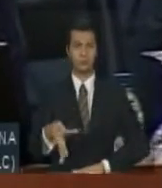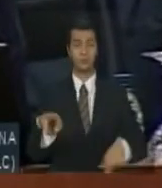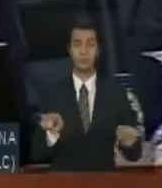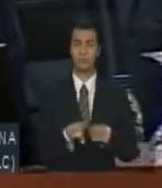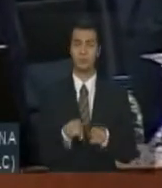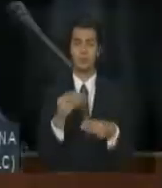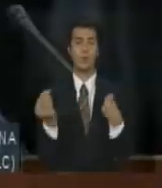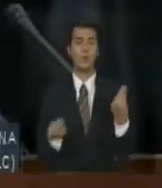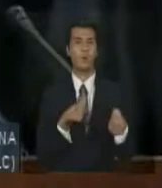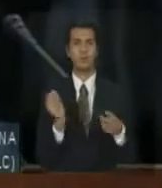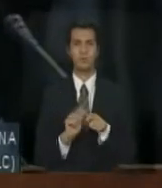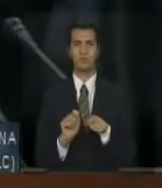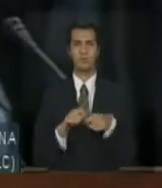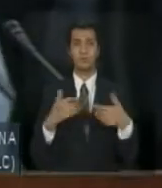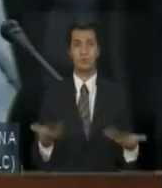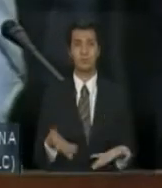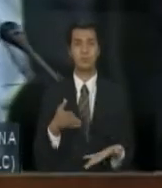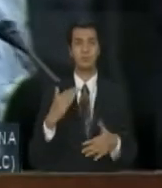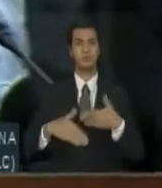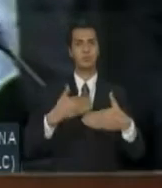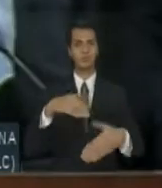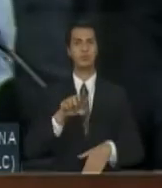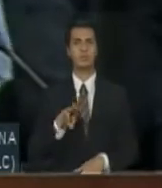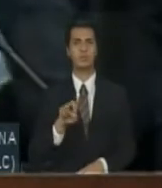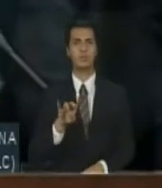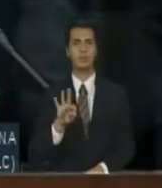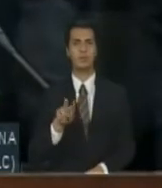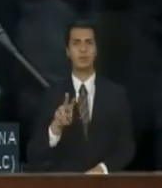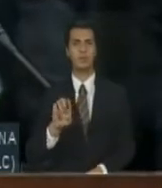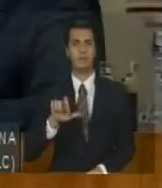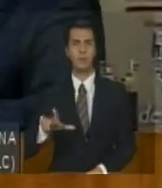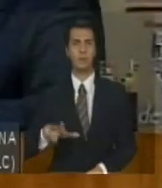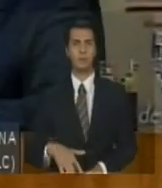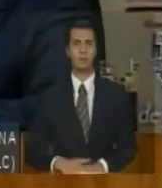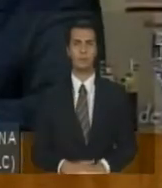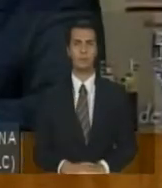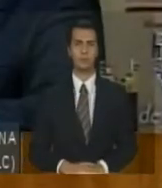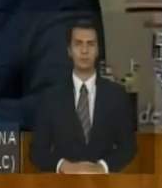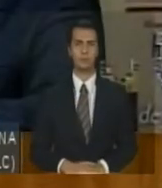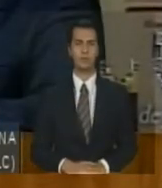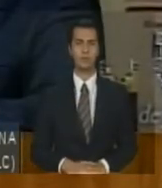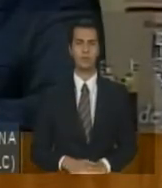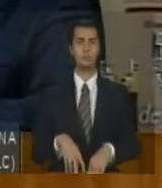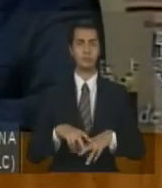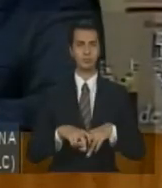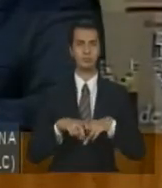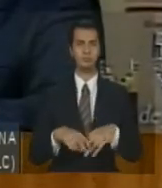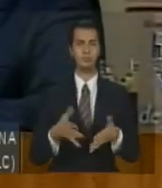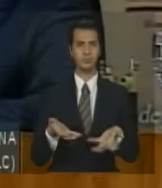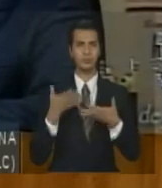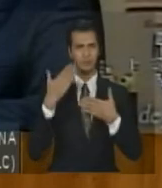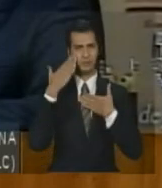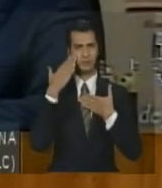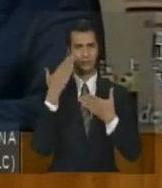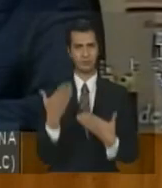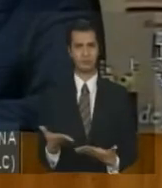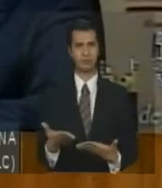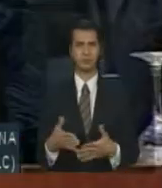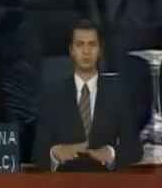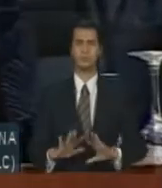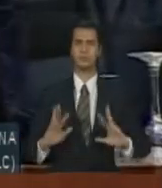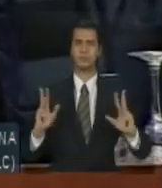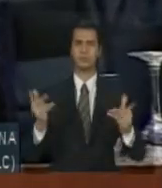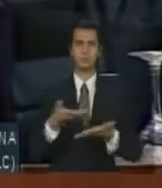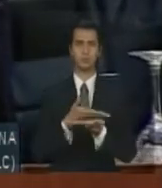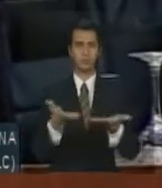a questão do desenvolvimento sustentável. Por isso, queria agradecer antecipadamente a todos